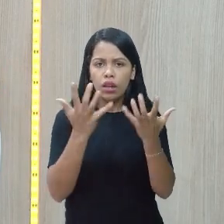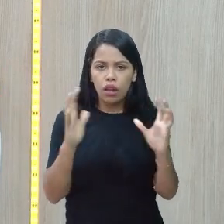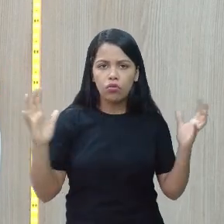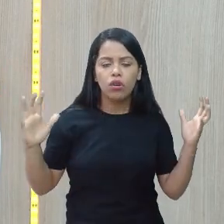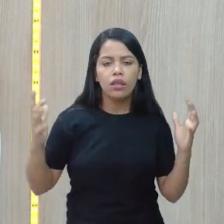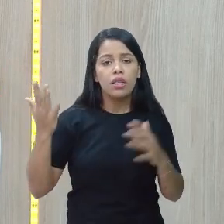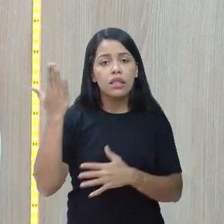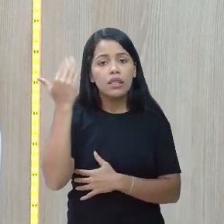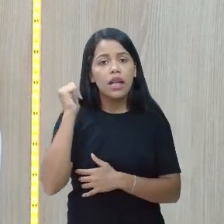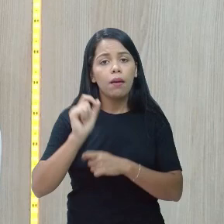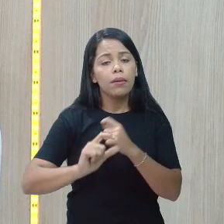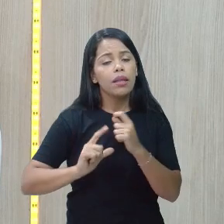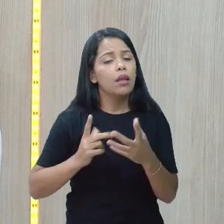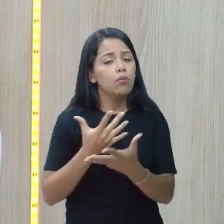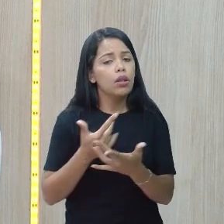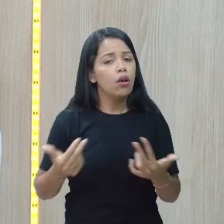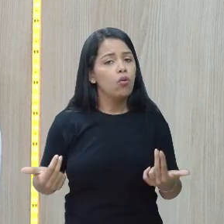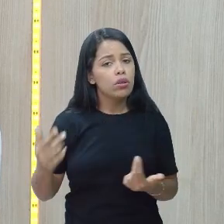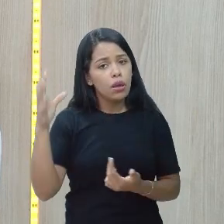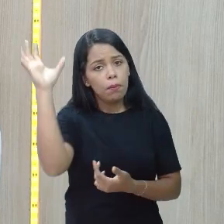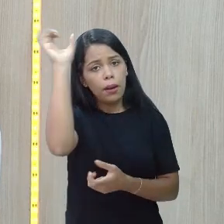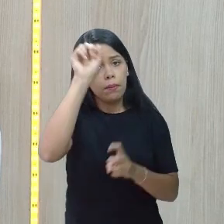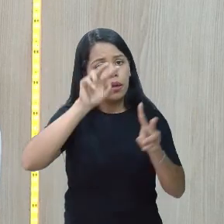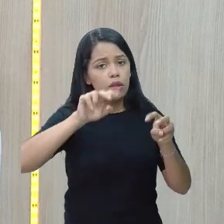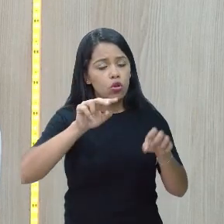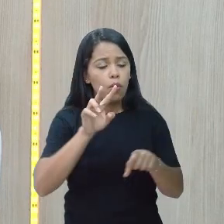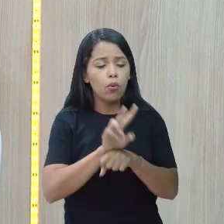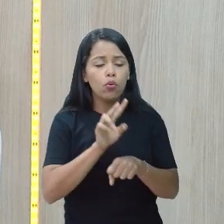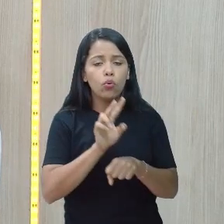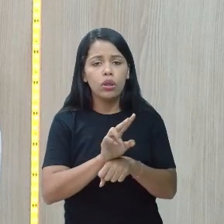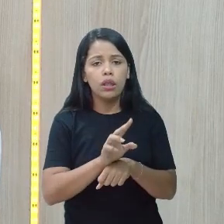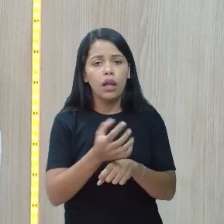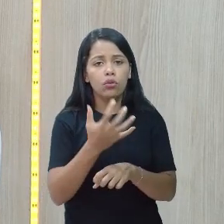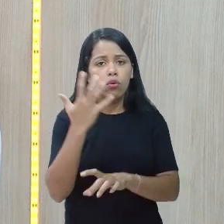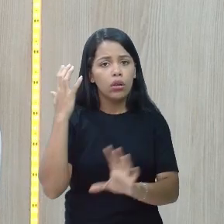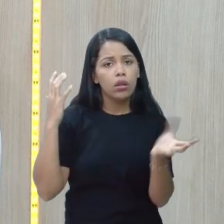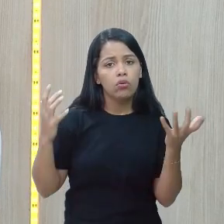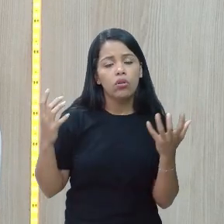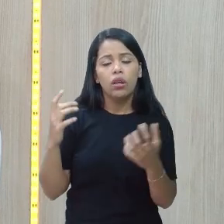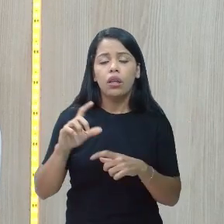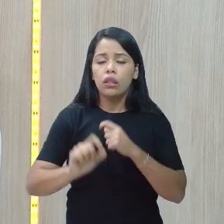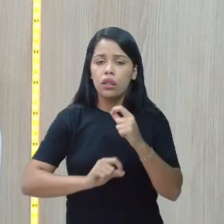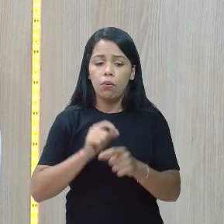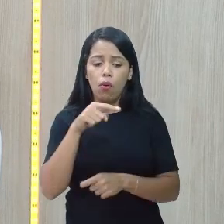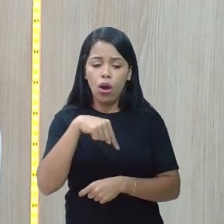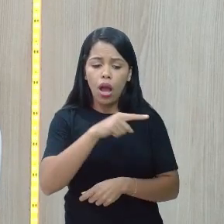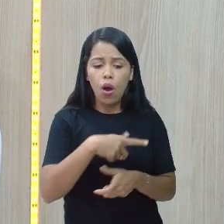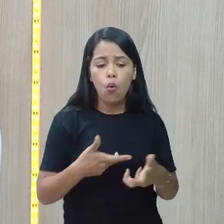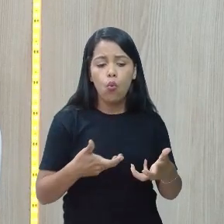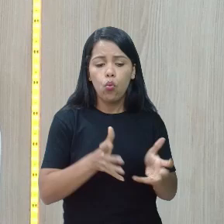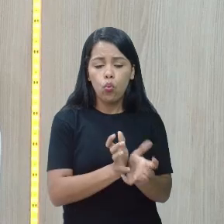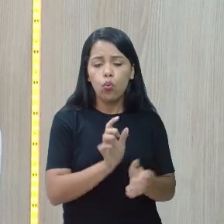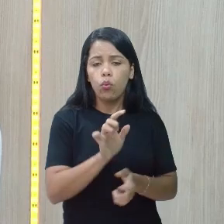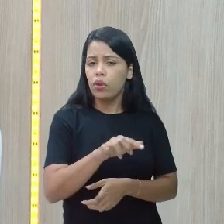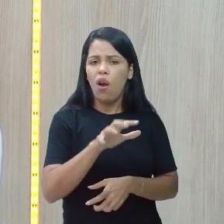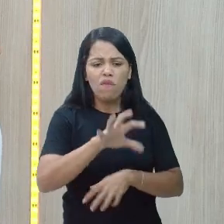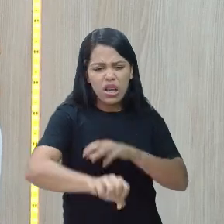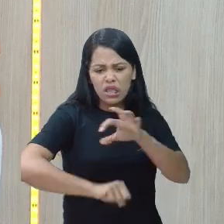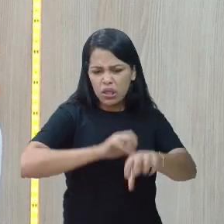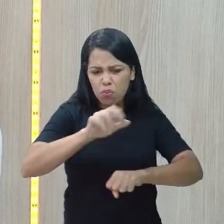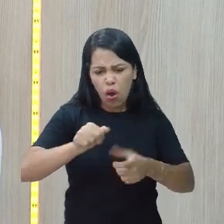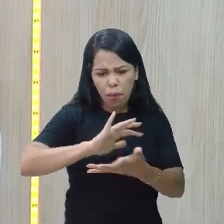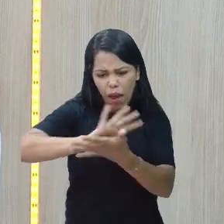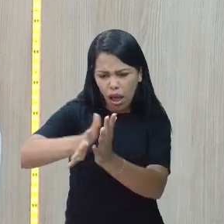que aprender em relação ao cuidado com a natureza, porque eles não exploram, eles retiram apenas o sustento diário. Temos muito a aprender com